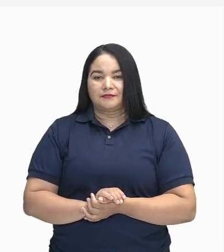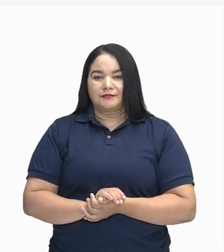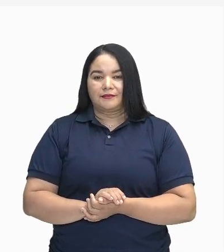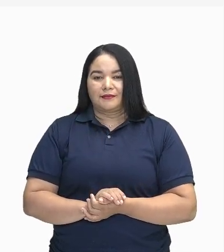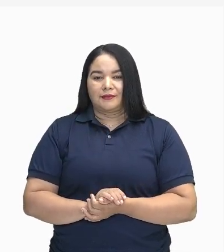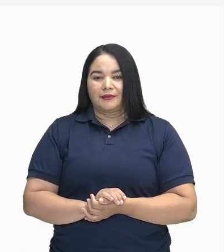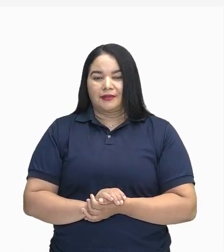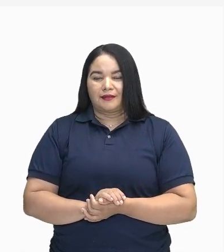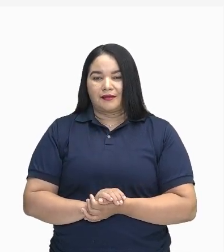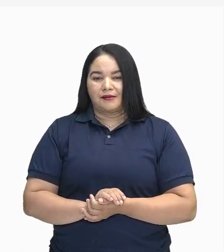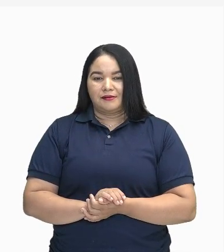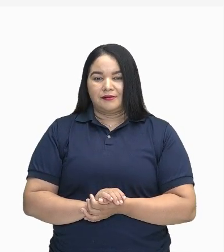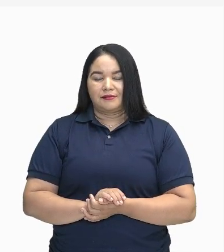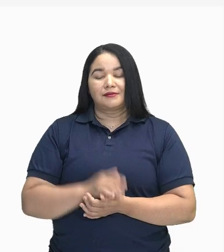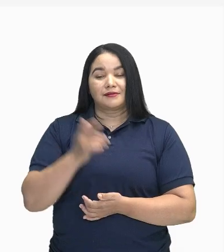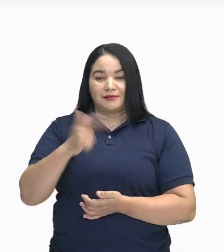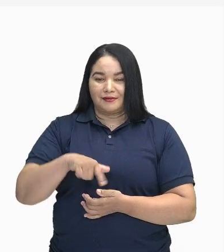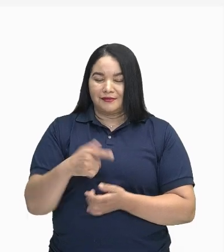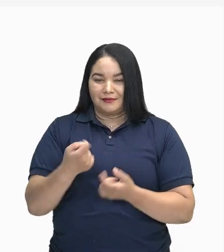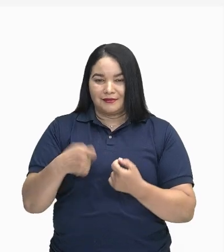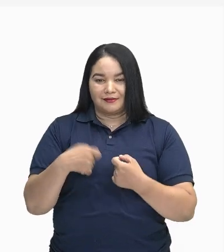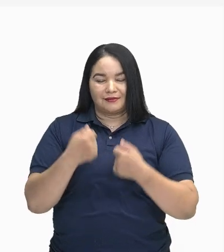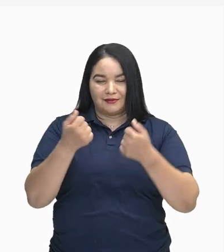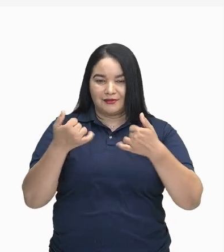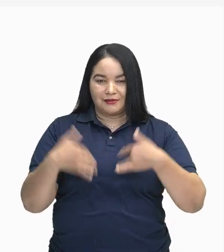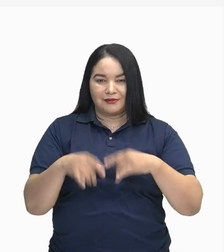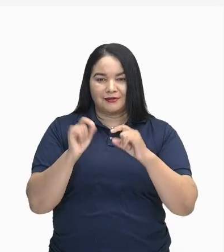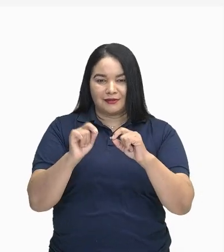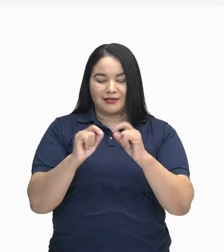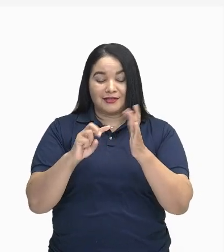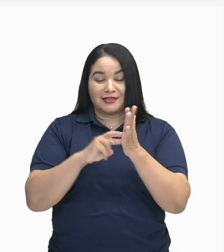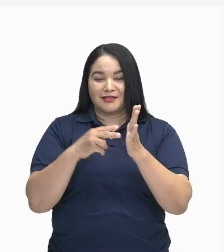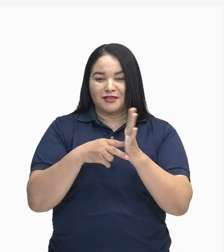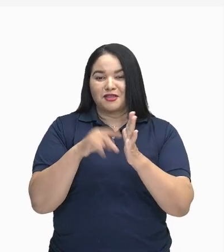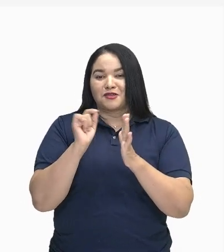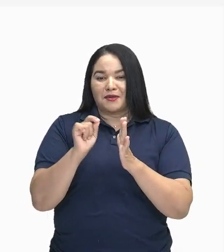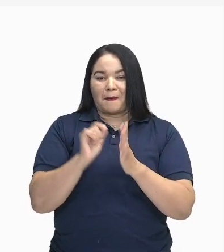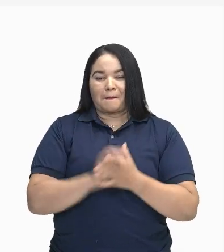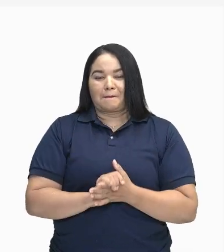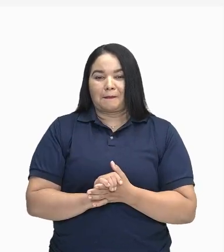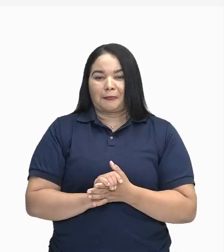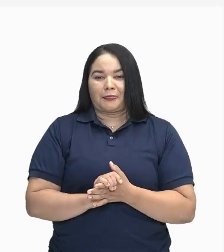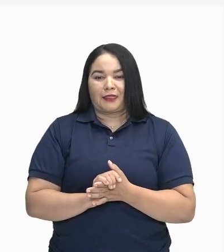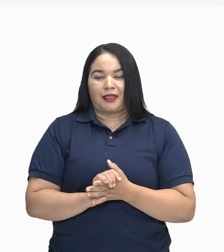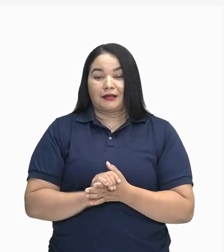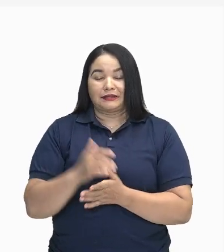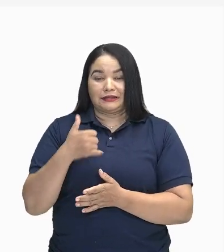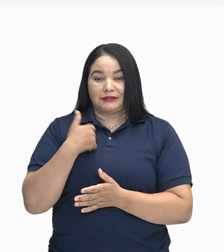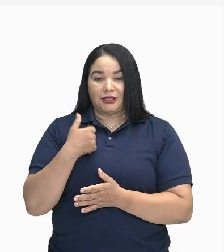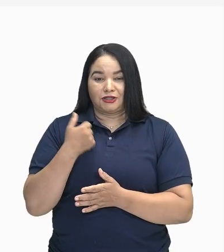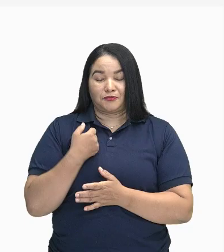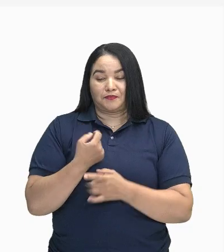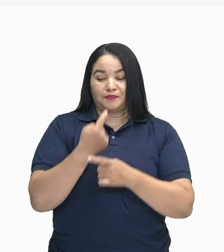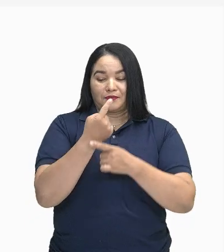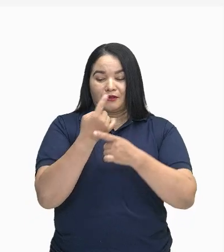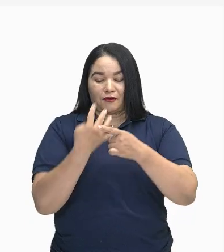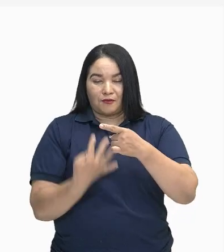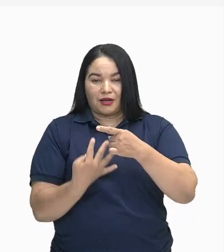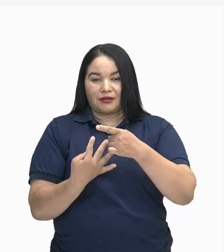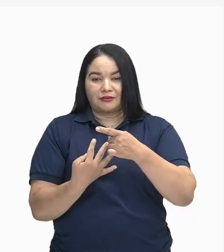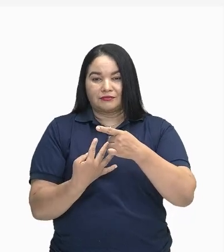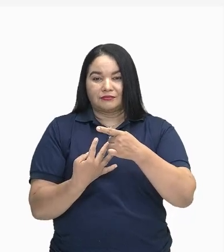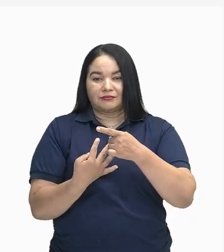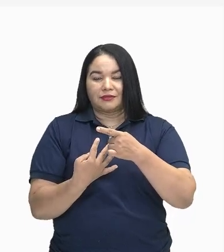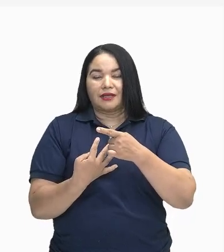também nós precisamos responder. O significado dessa razão é que a idade de Fátima é 1/4 da idade de